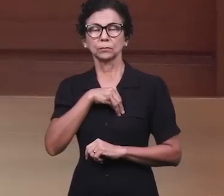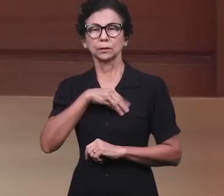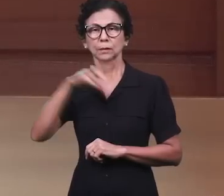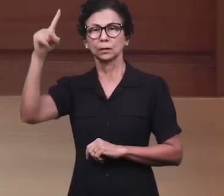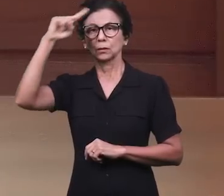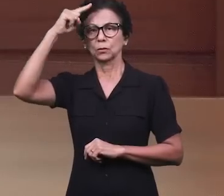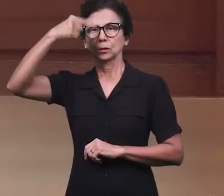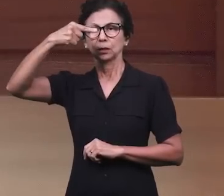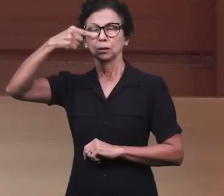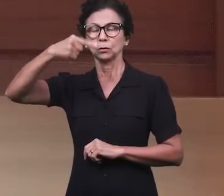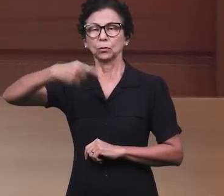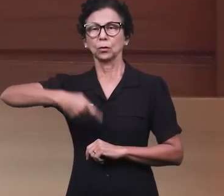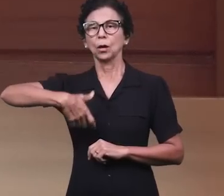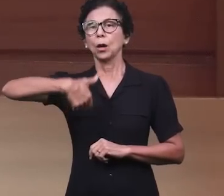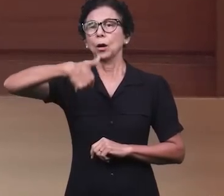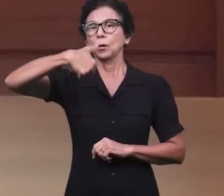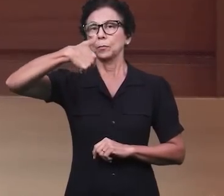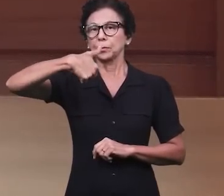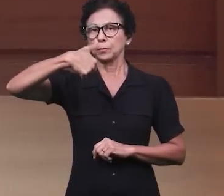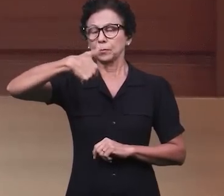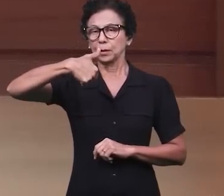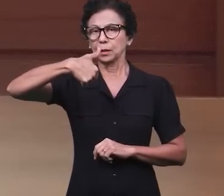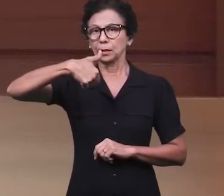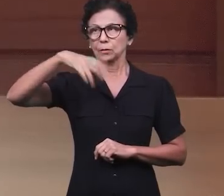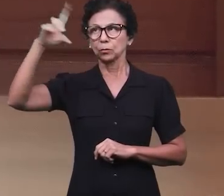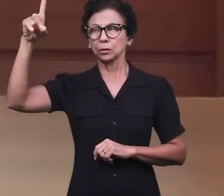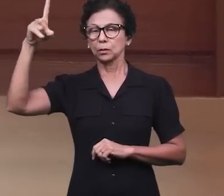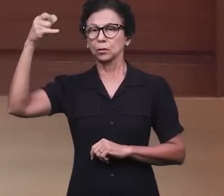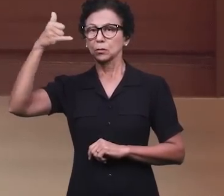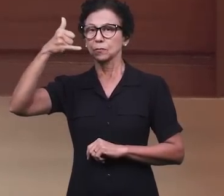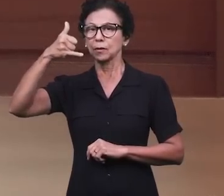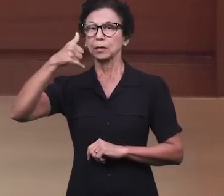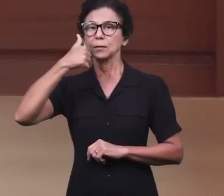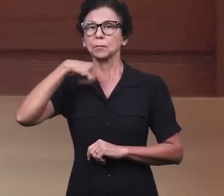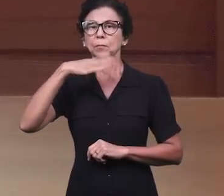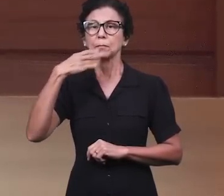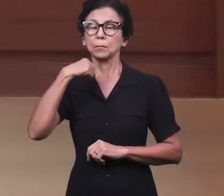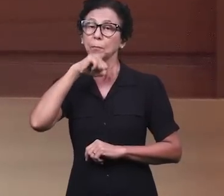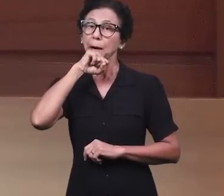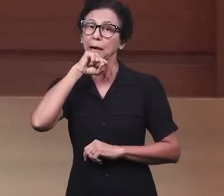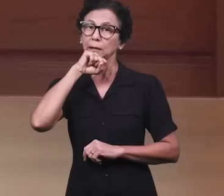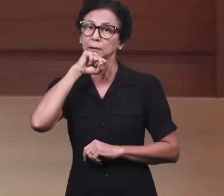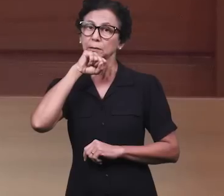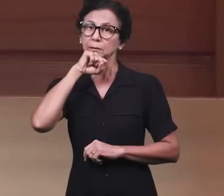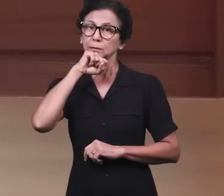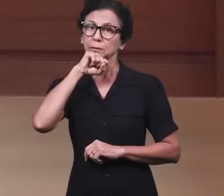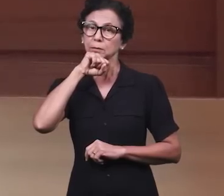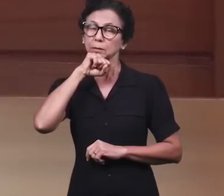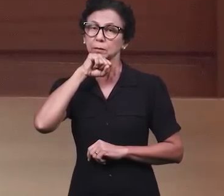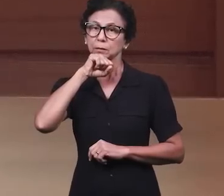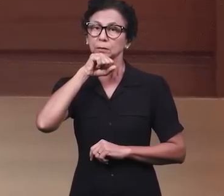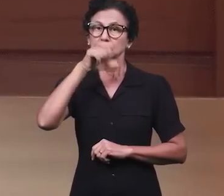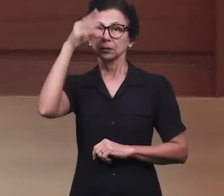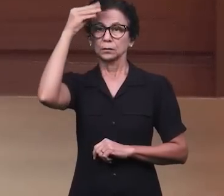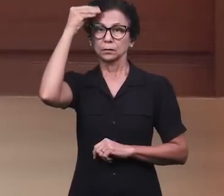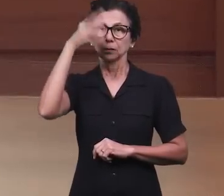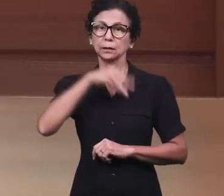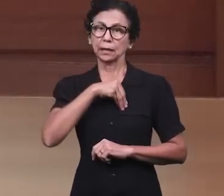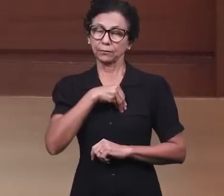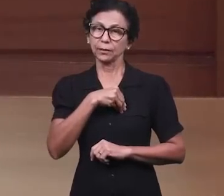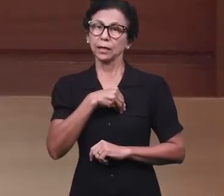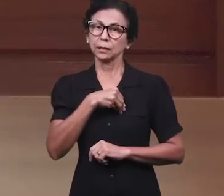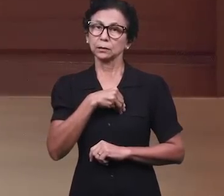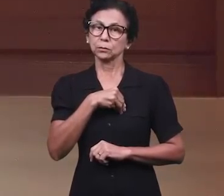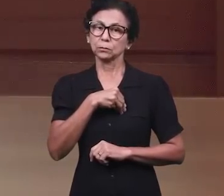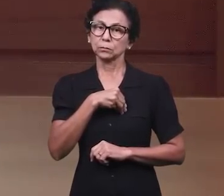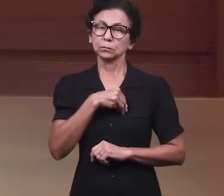pais, então não era para os filhos. Então a palavra que o Senhor estava ordenando é para estar no coração do pai. Se